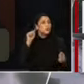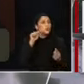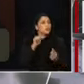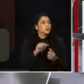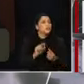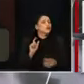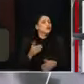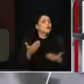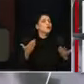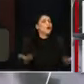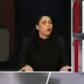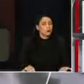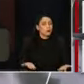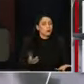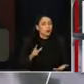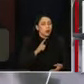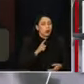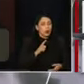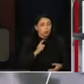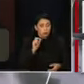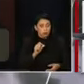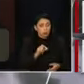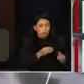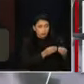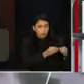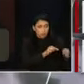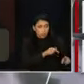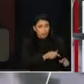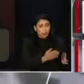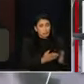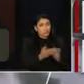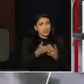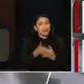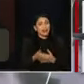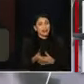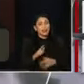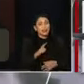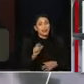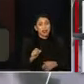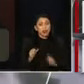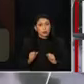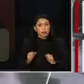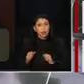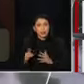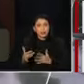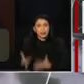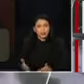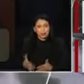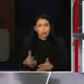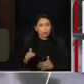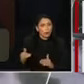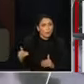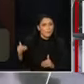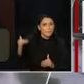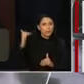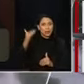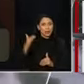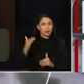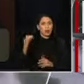o bem atingido e a relevância social da ação. Havendo a intenção